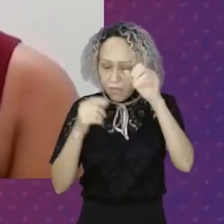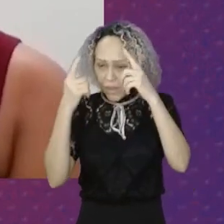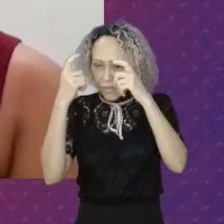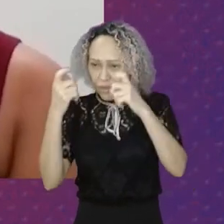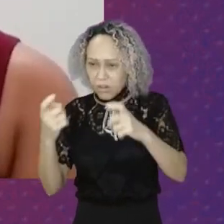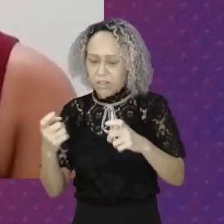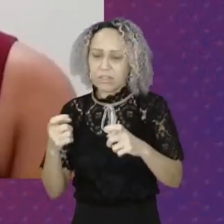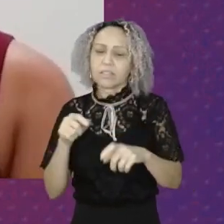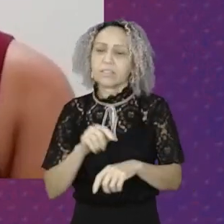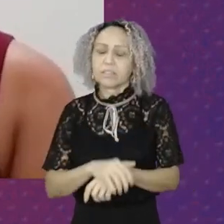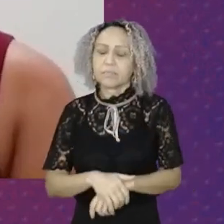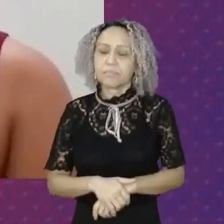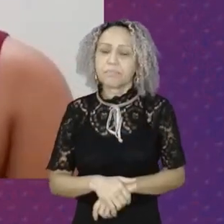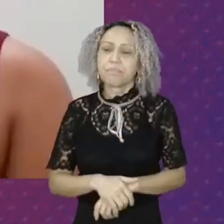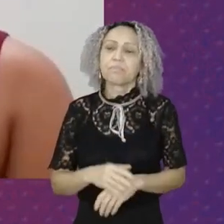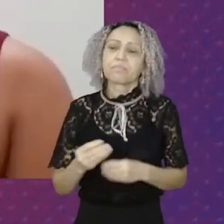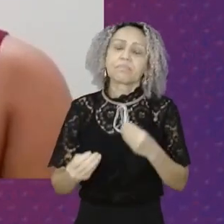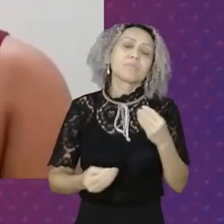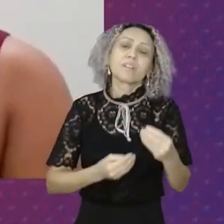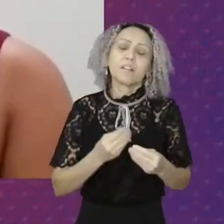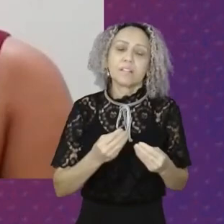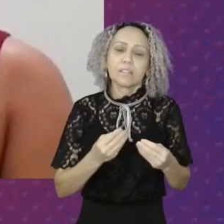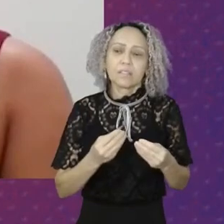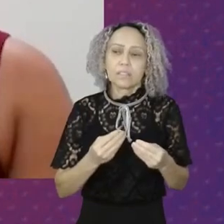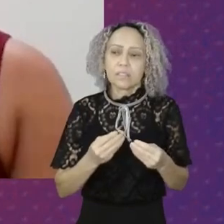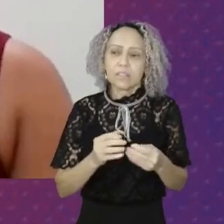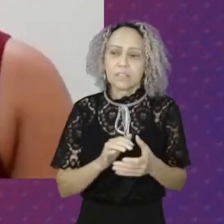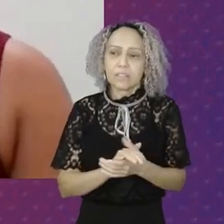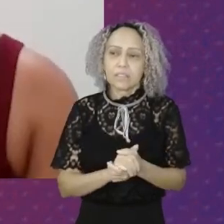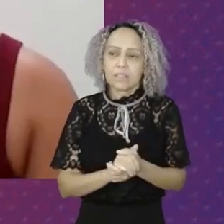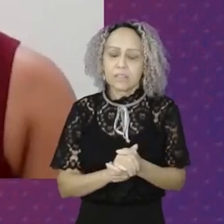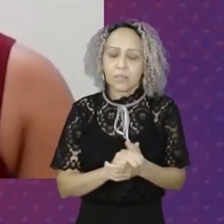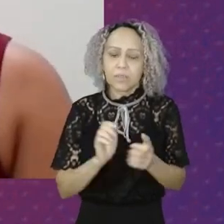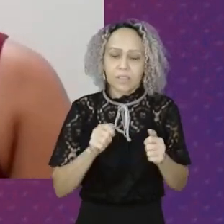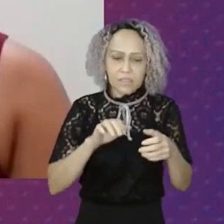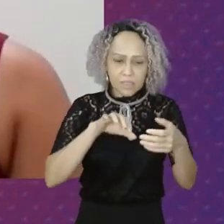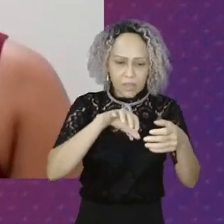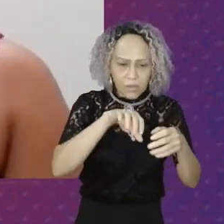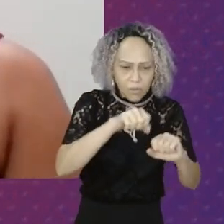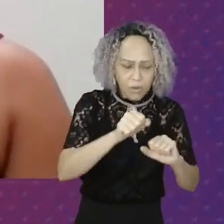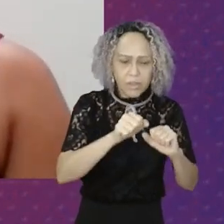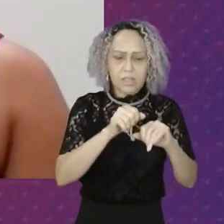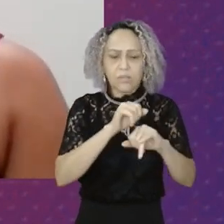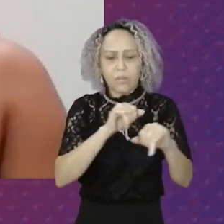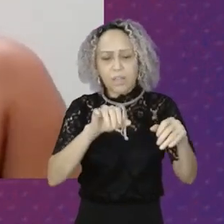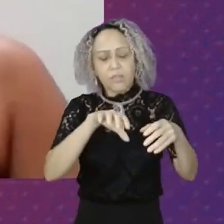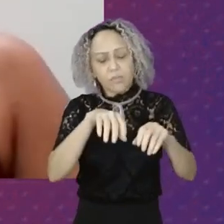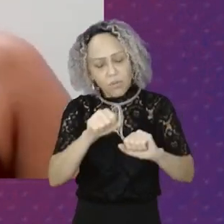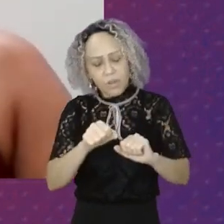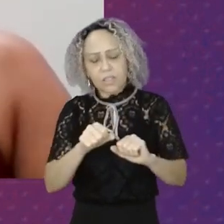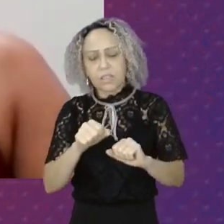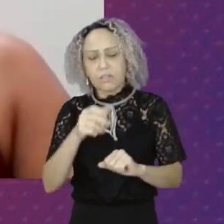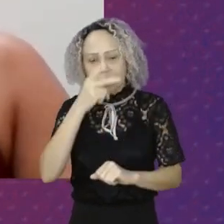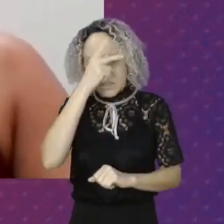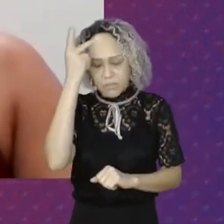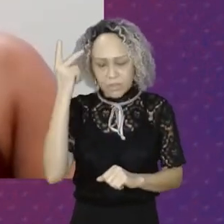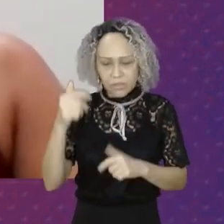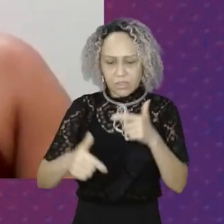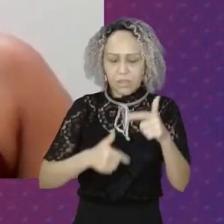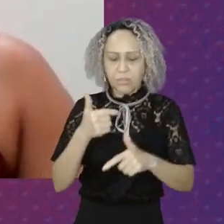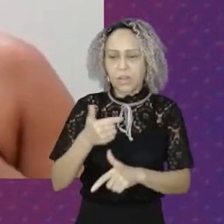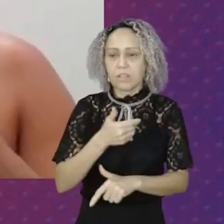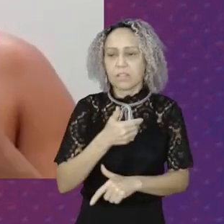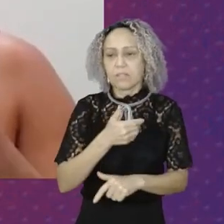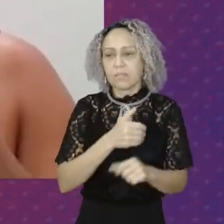e formação dos agentes de segurança em especial policiais militares e a guarda civil e